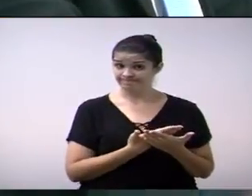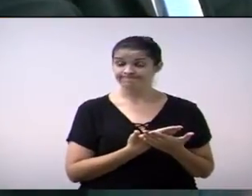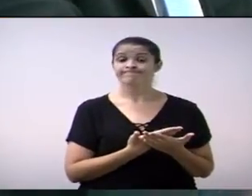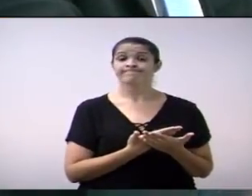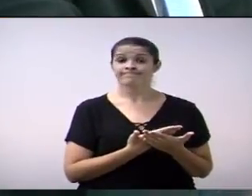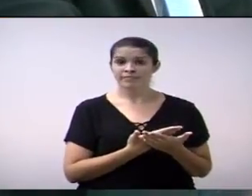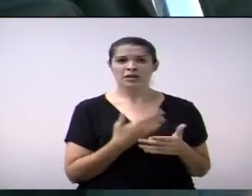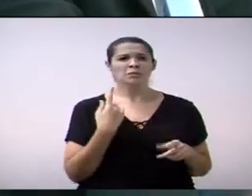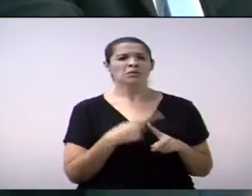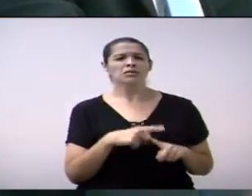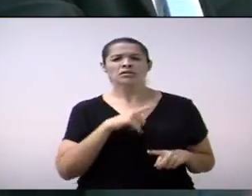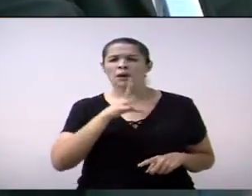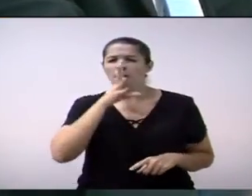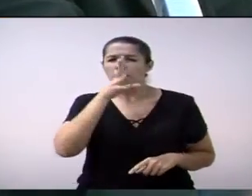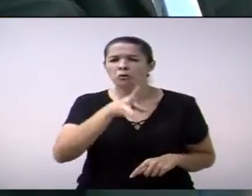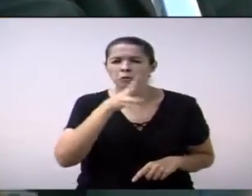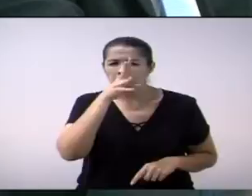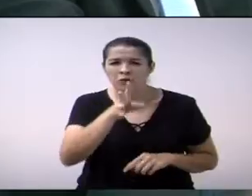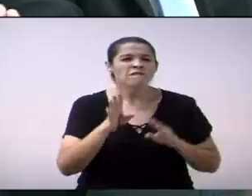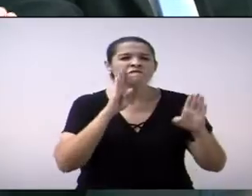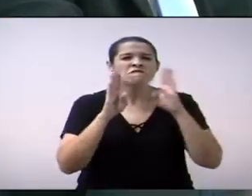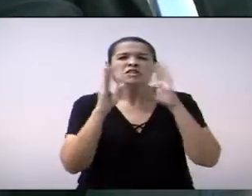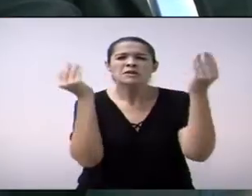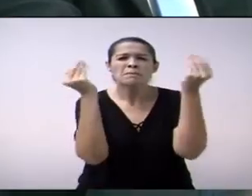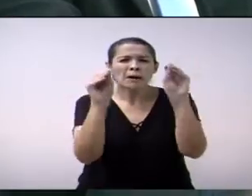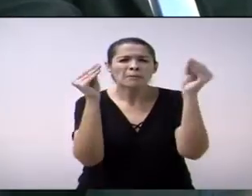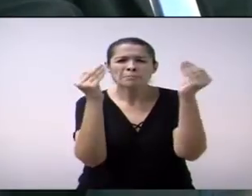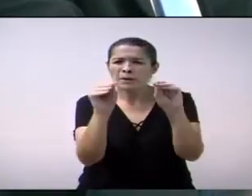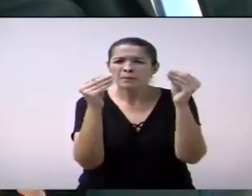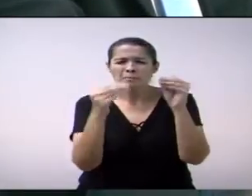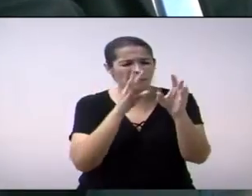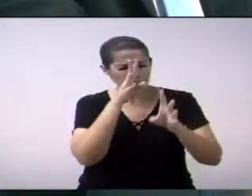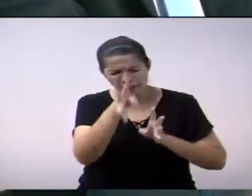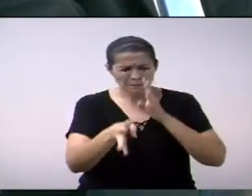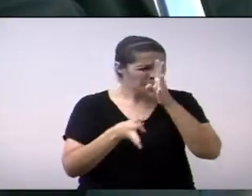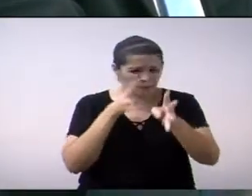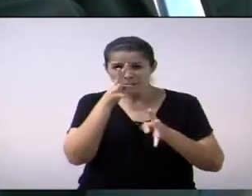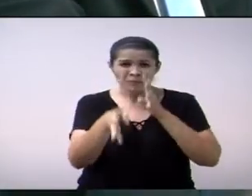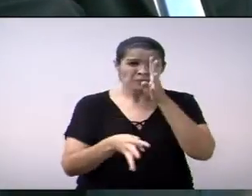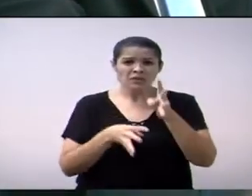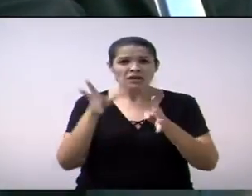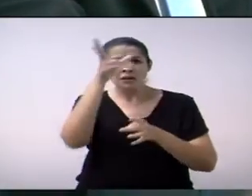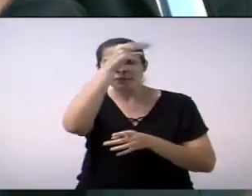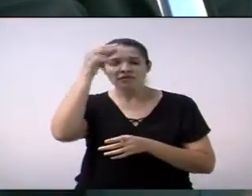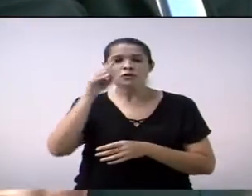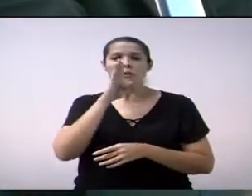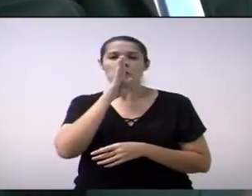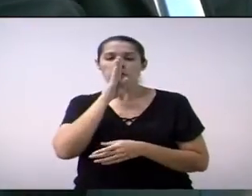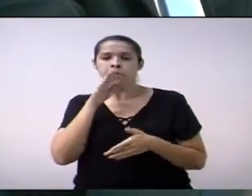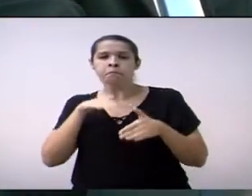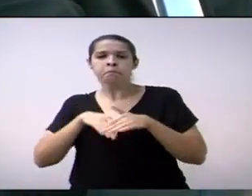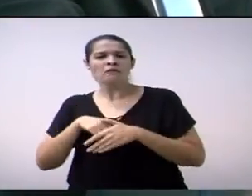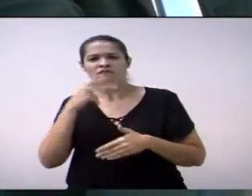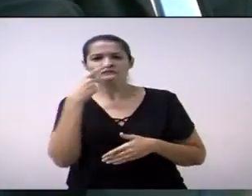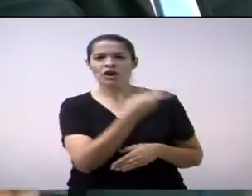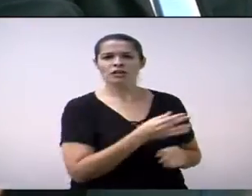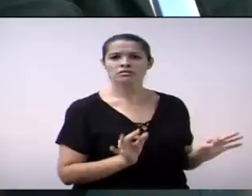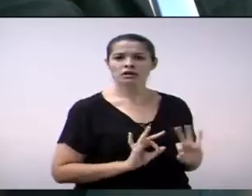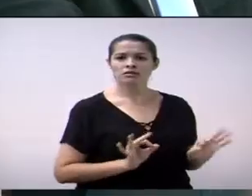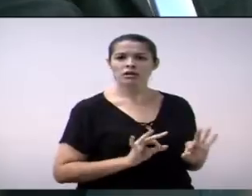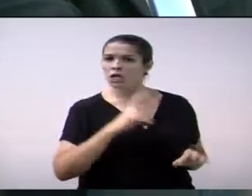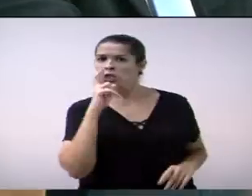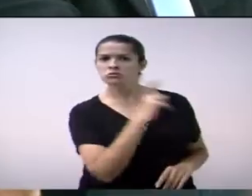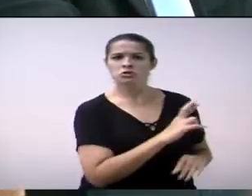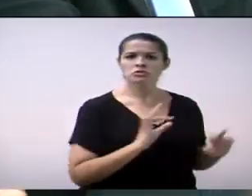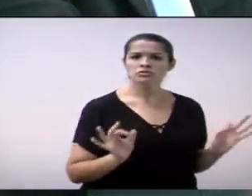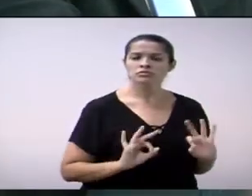nas redes sociais e a gente não viu, por exemplo, uma nota que tenha explicado os motivos pelos quais